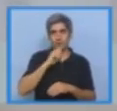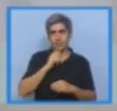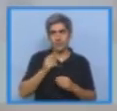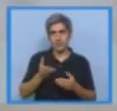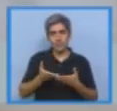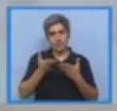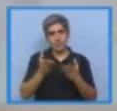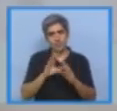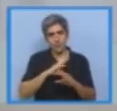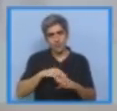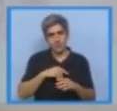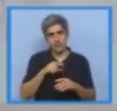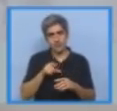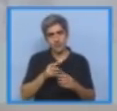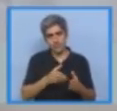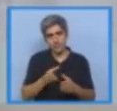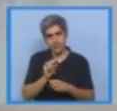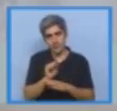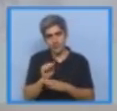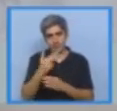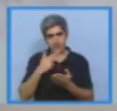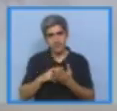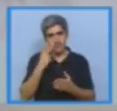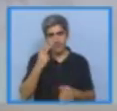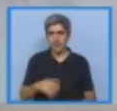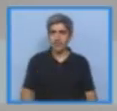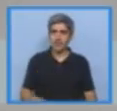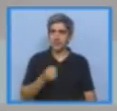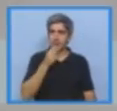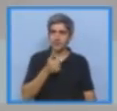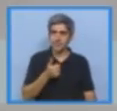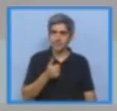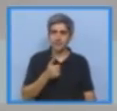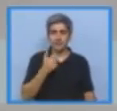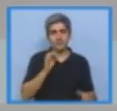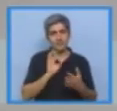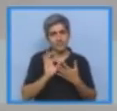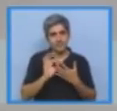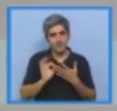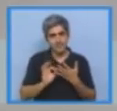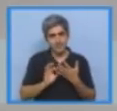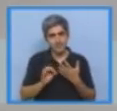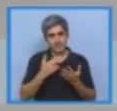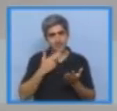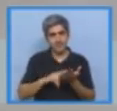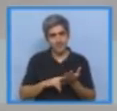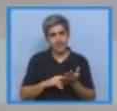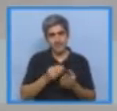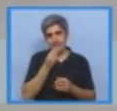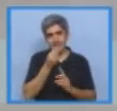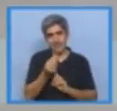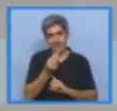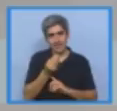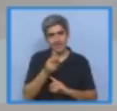servir o mundo e a realidade. E esse é o alimento que dá a verdadeira vida. Muito bem, temos de ser criteriosos quanto ao verdadeiro alimento